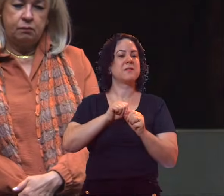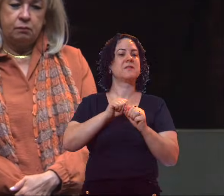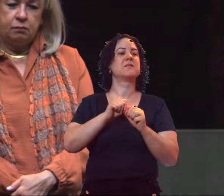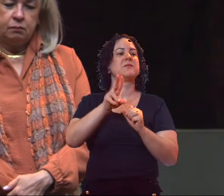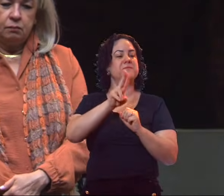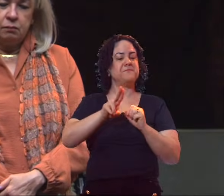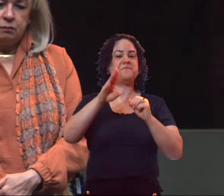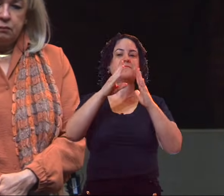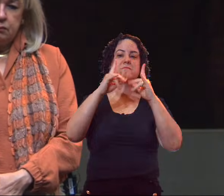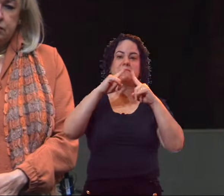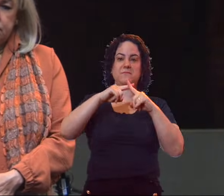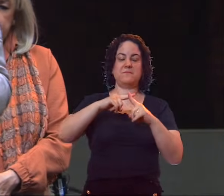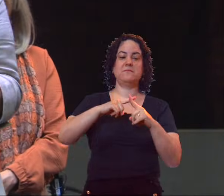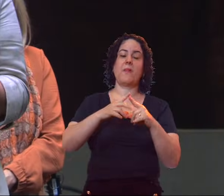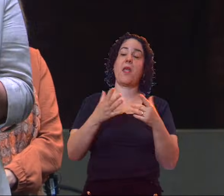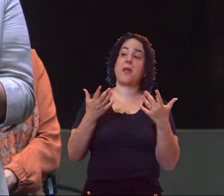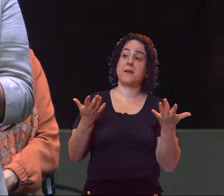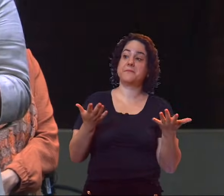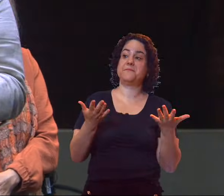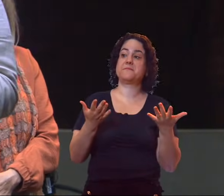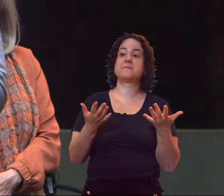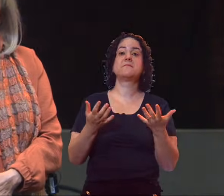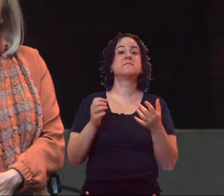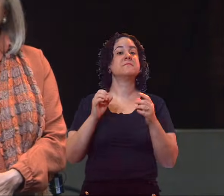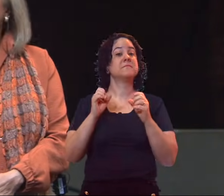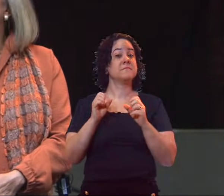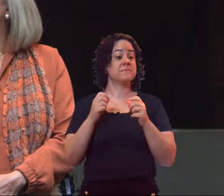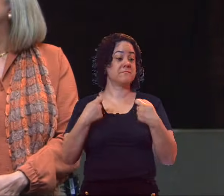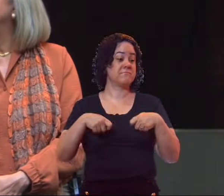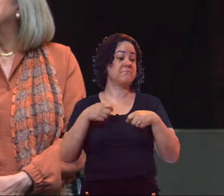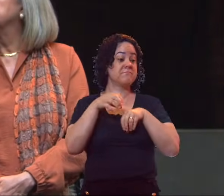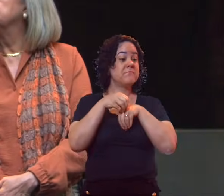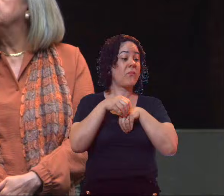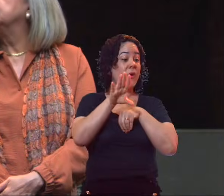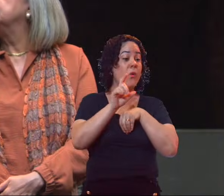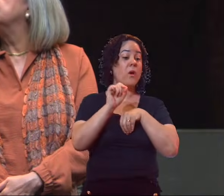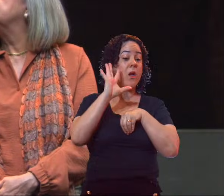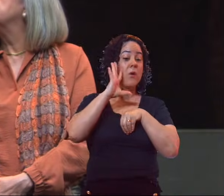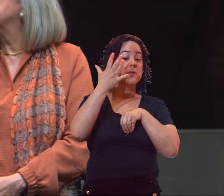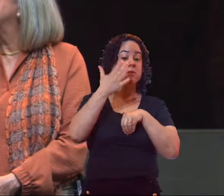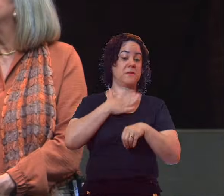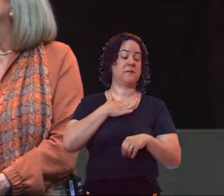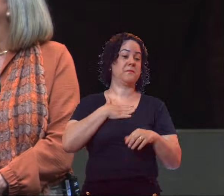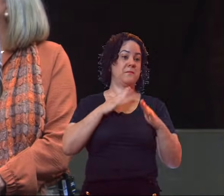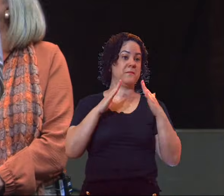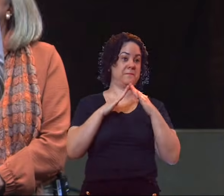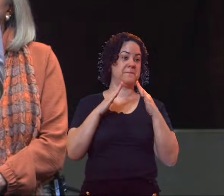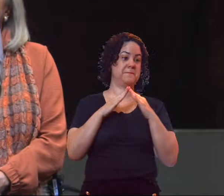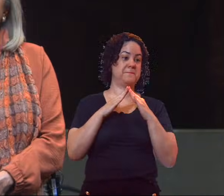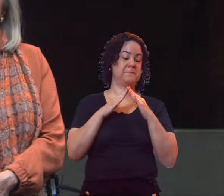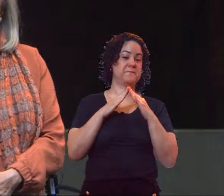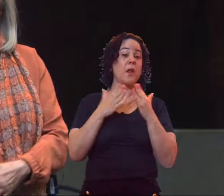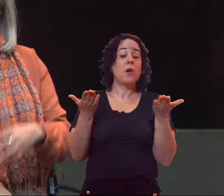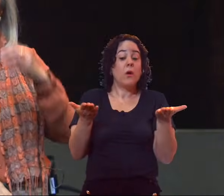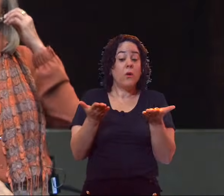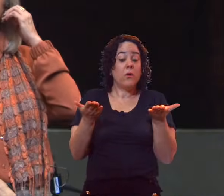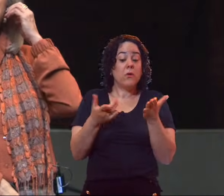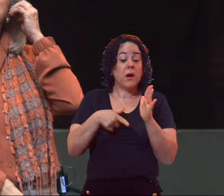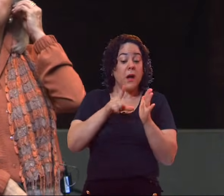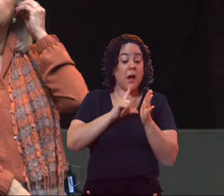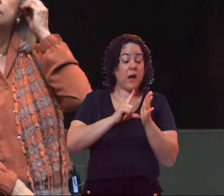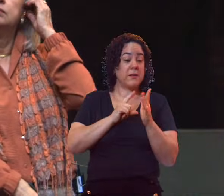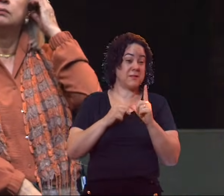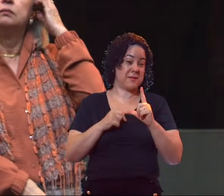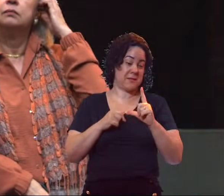igreja. E eu não poderia deixar de compartilhar algo que aconteceu na minha casa. Hoje, antes de sair